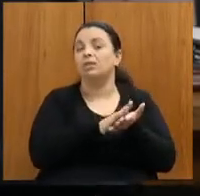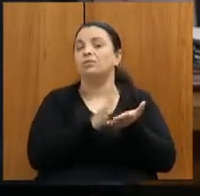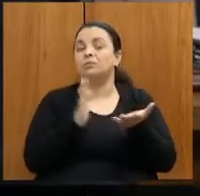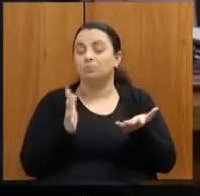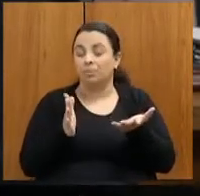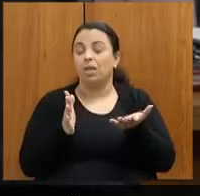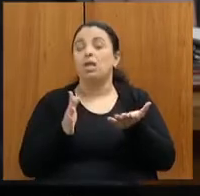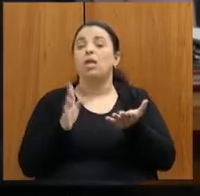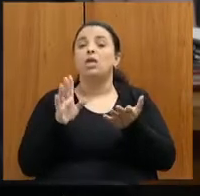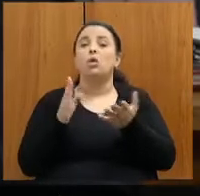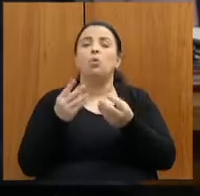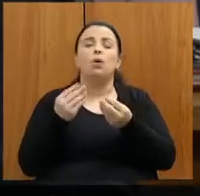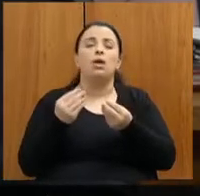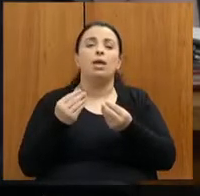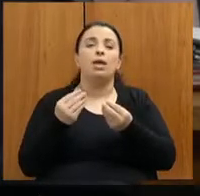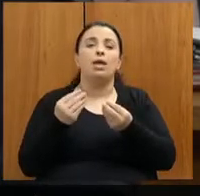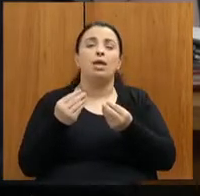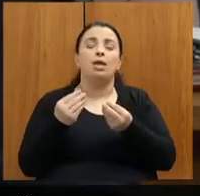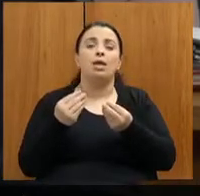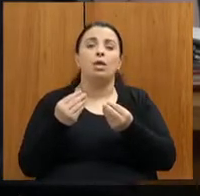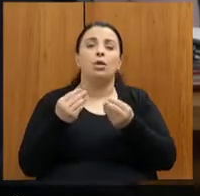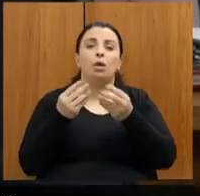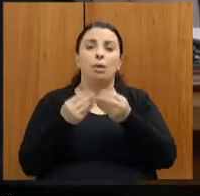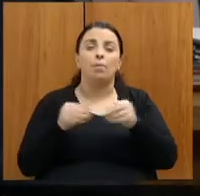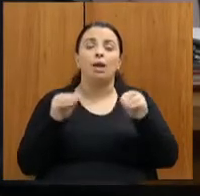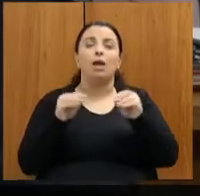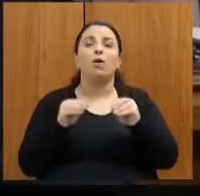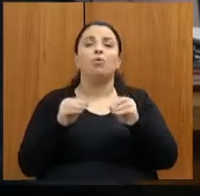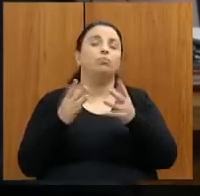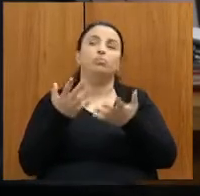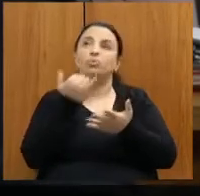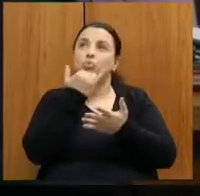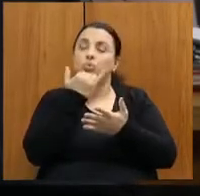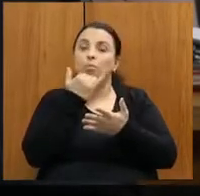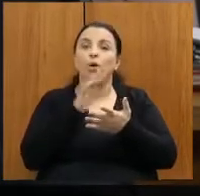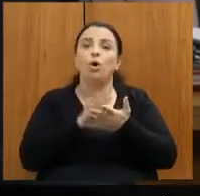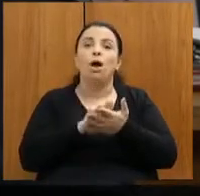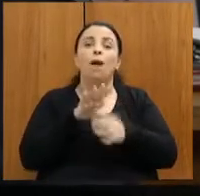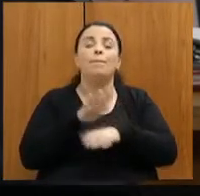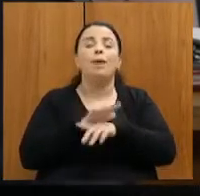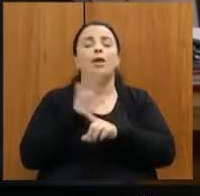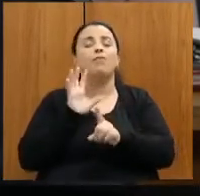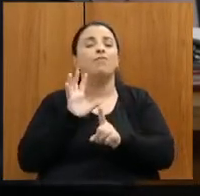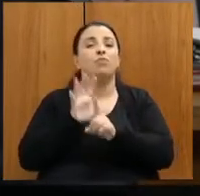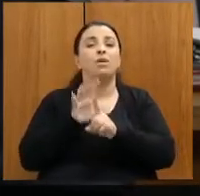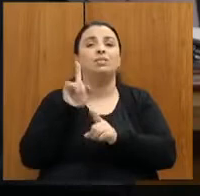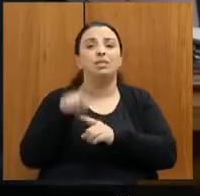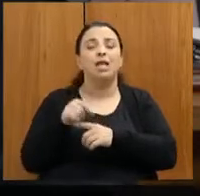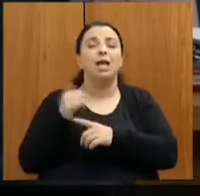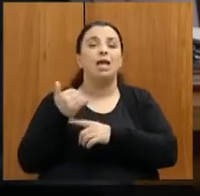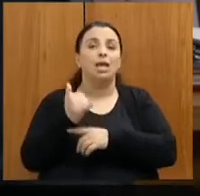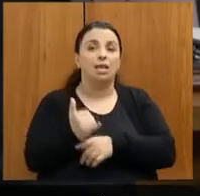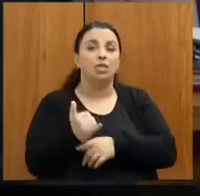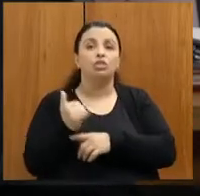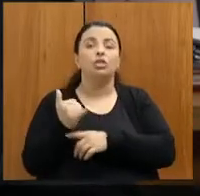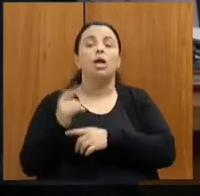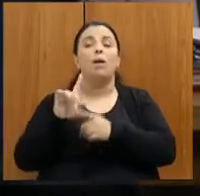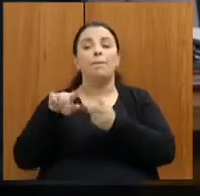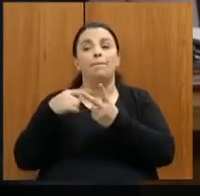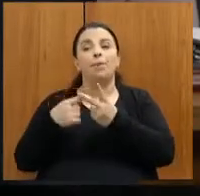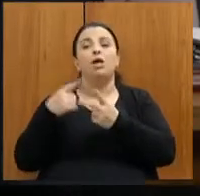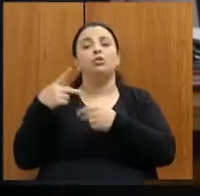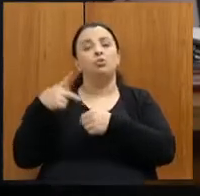bem sabe Ele está entre os dois as duas maiores arrecadações do Estado do Rio de energia e combustível não neste momento a gente não tem como abrir mão